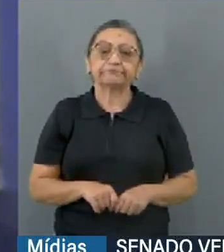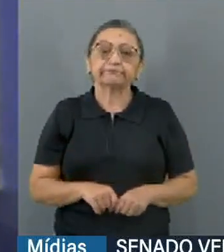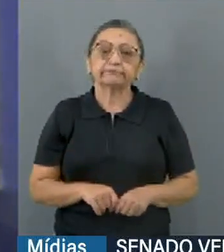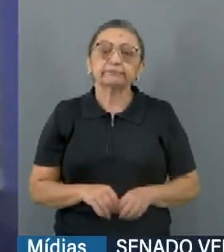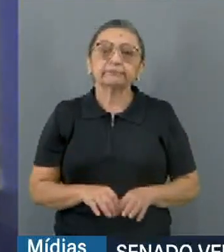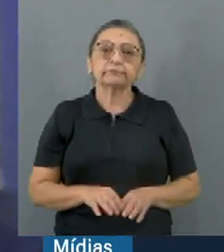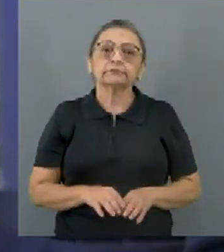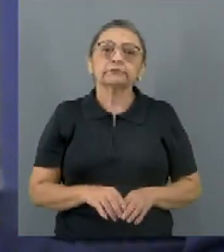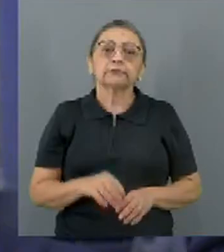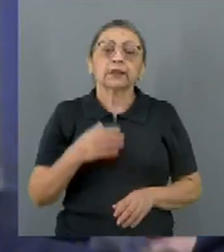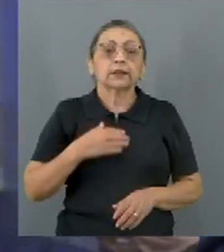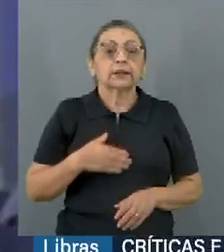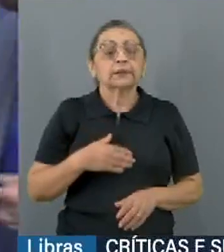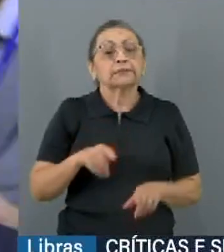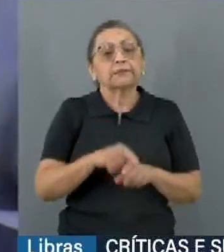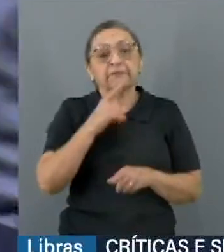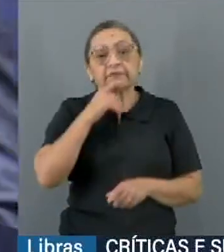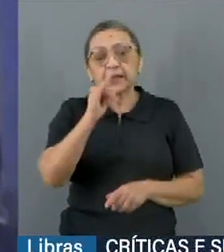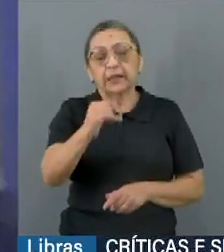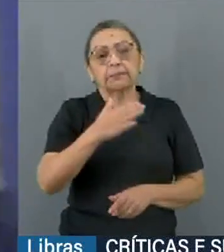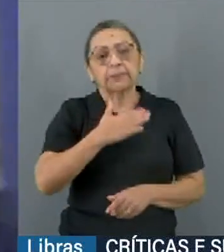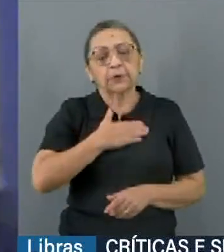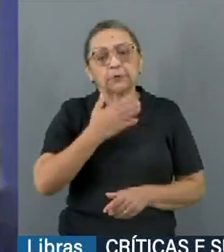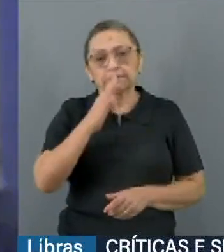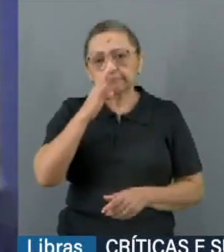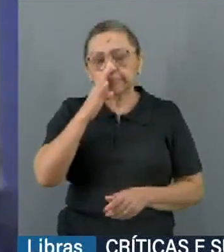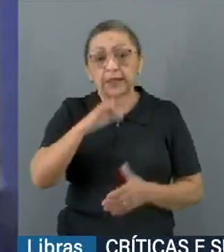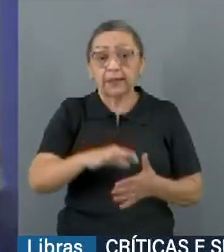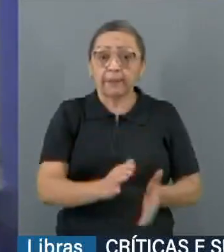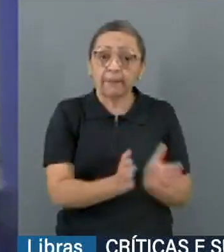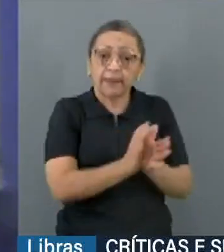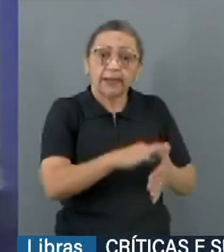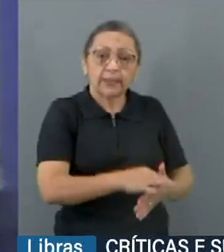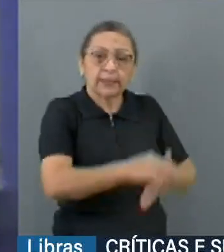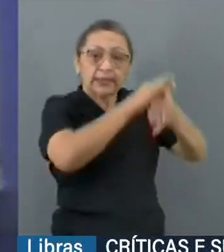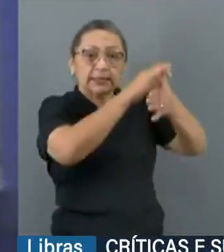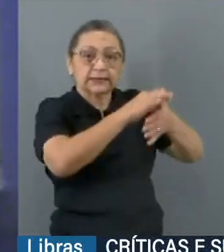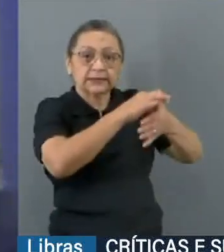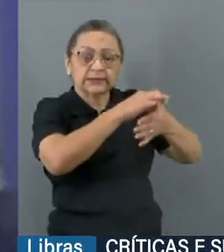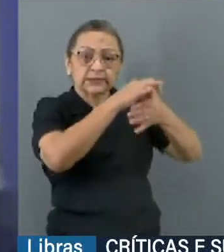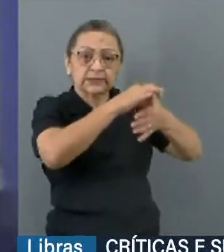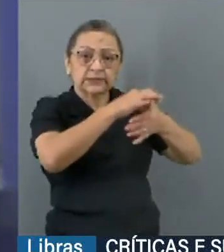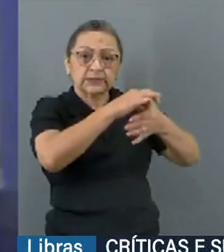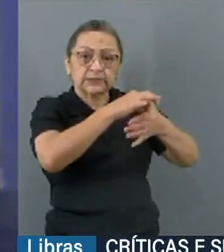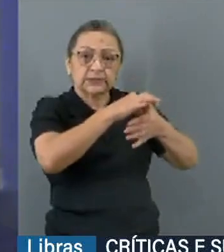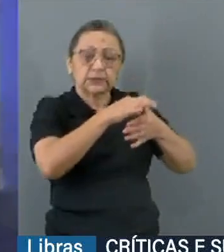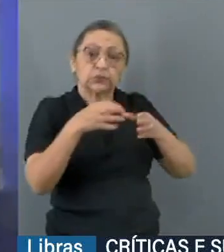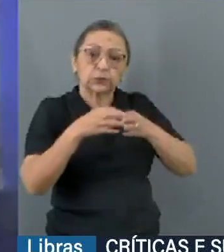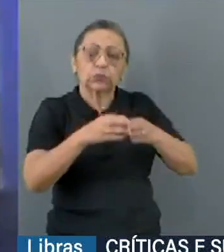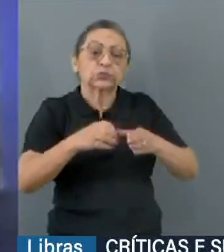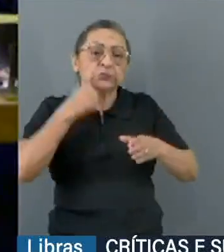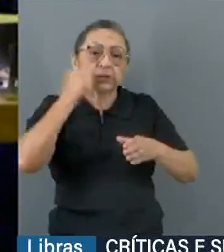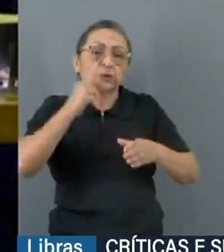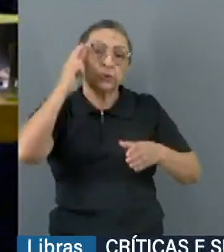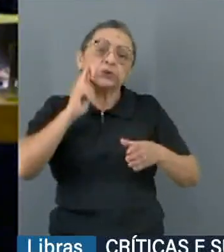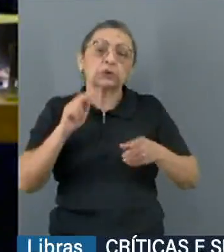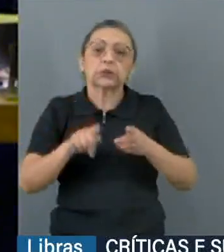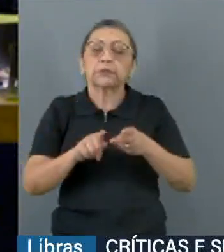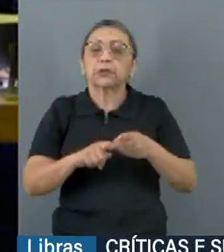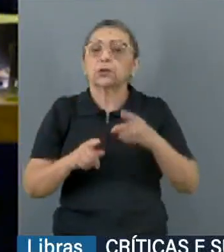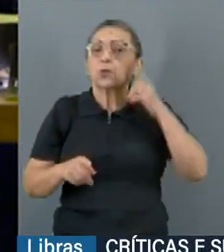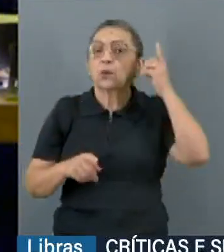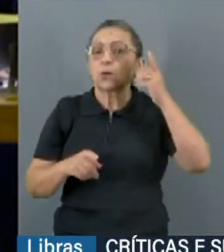manifestar meu apreço pela liderança do senador Rodrigo Pacheco e do presidente Arthur Lira. Sem